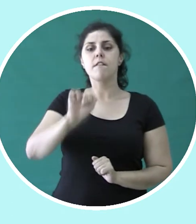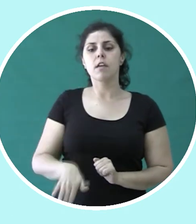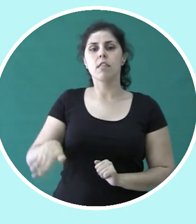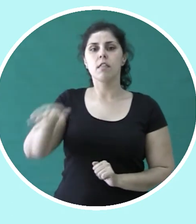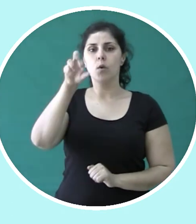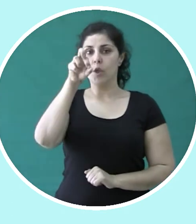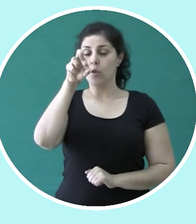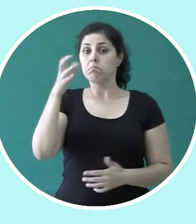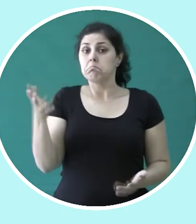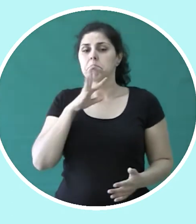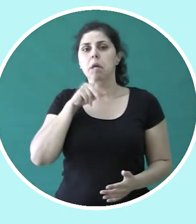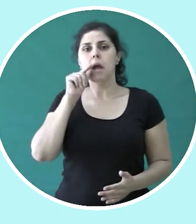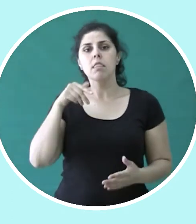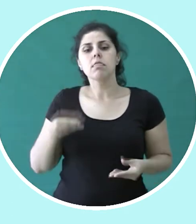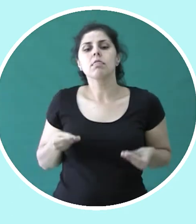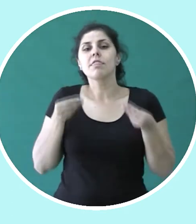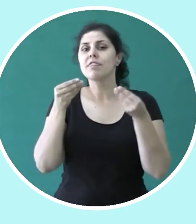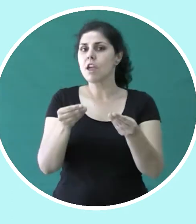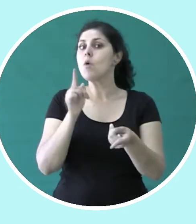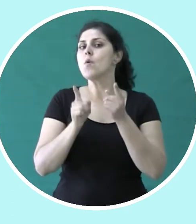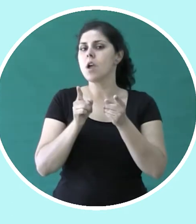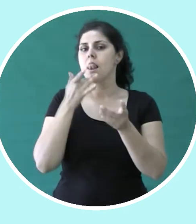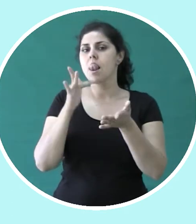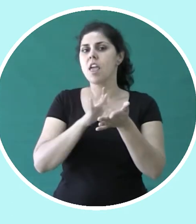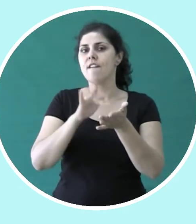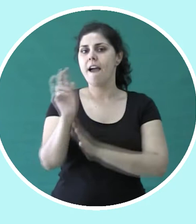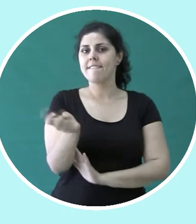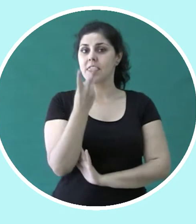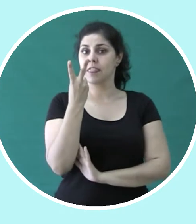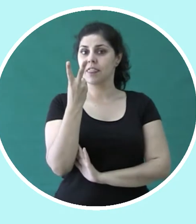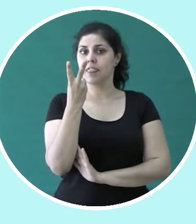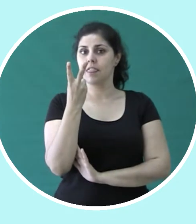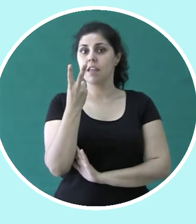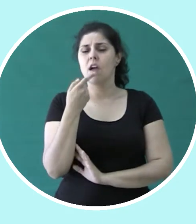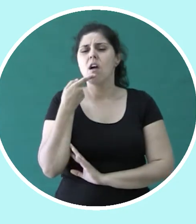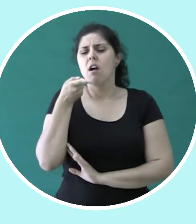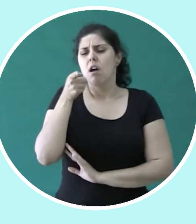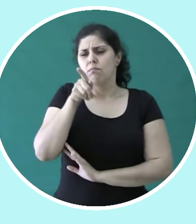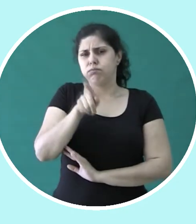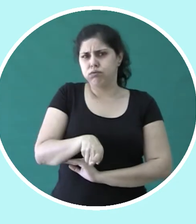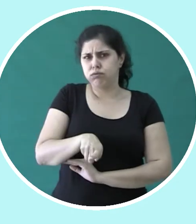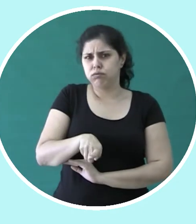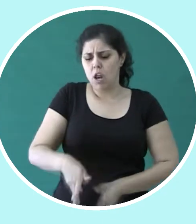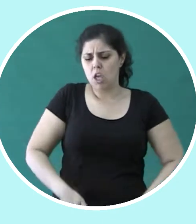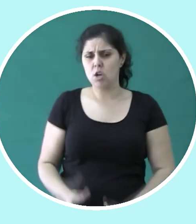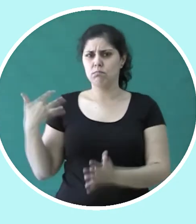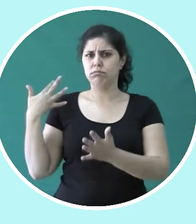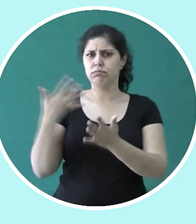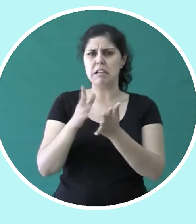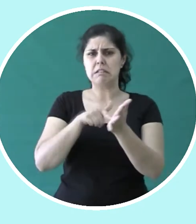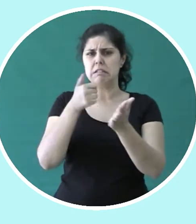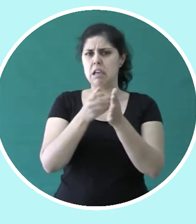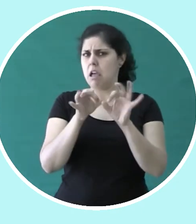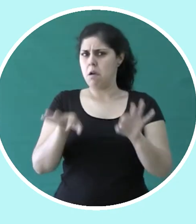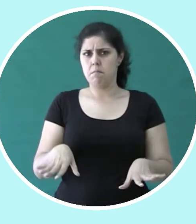anterior, tinha feito 8 anos e os pais ofereceram-lhe 2 livros, algo que se repetia desde